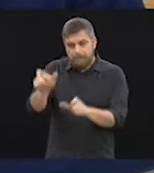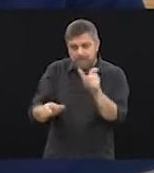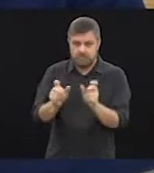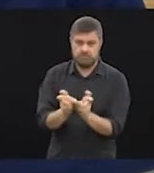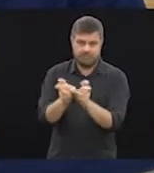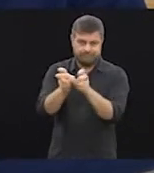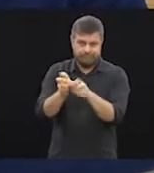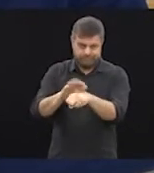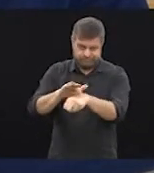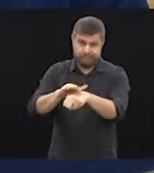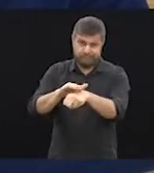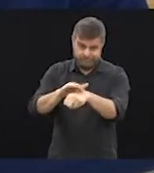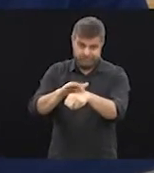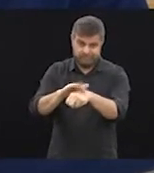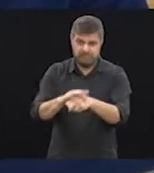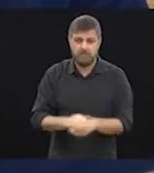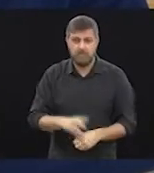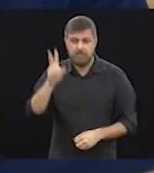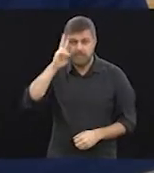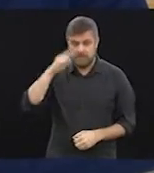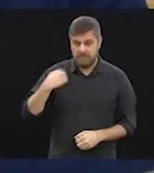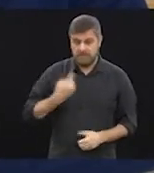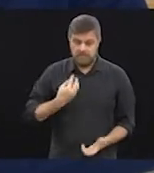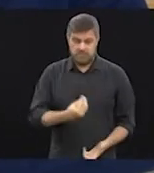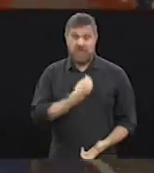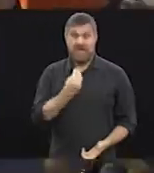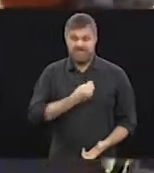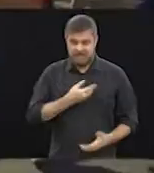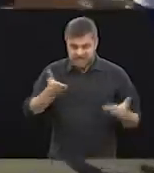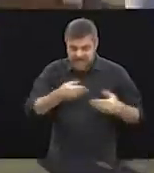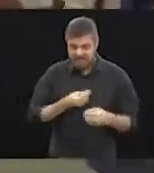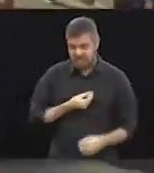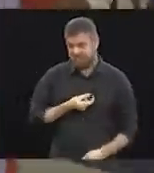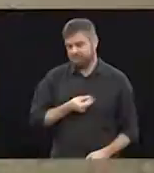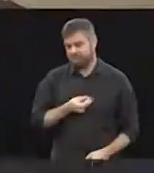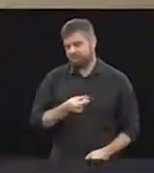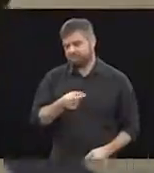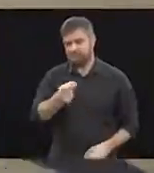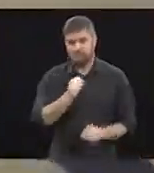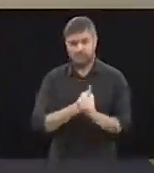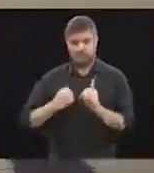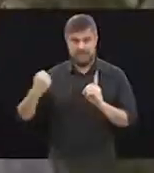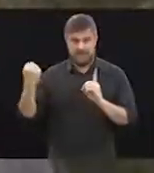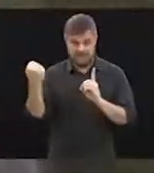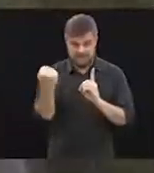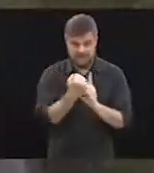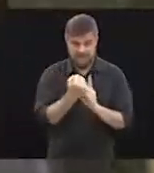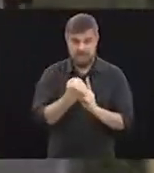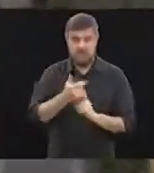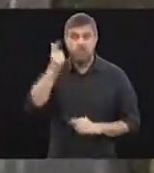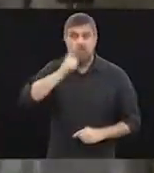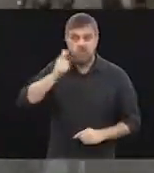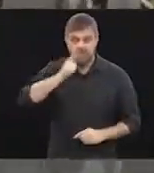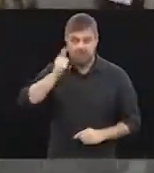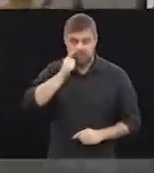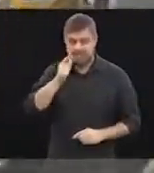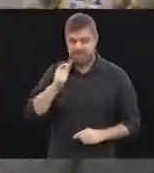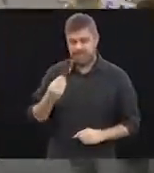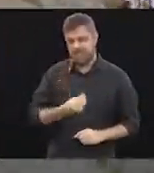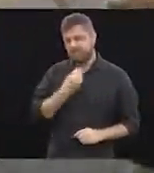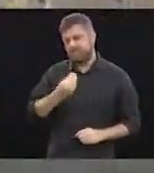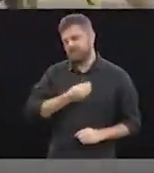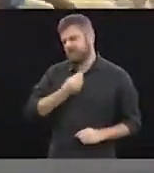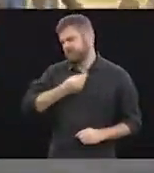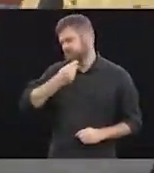com câncer. Lembrar que nós estamos vivendo mais, a nossa sociedade, felizmente, está